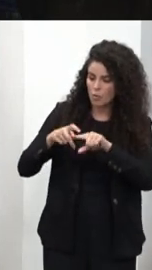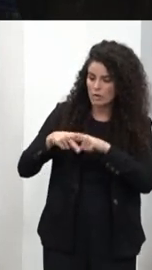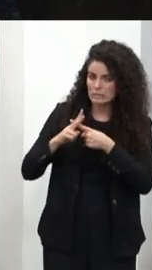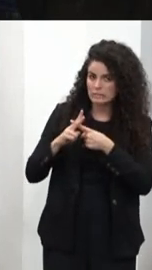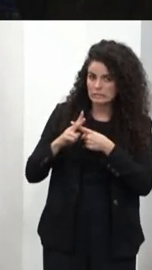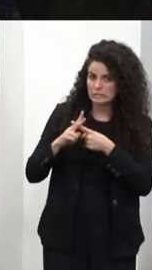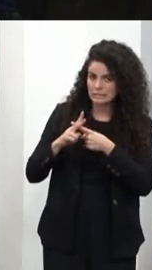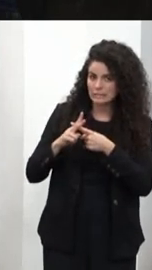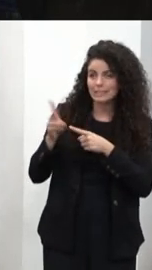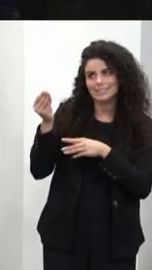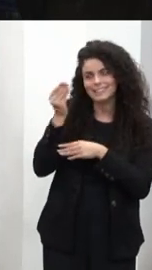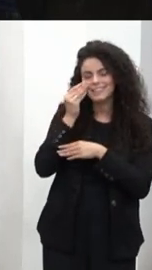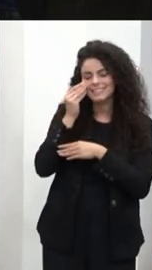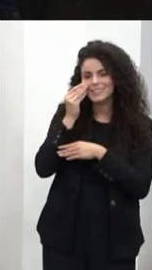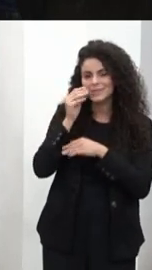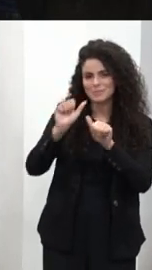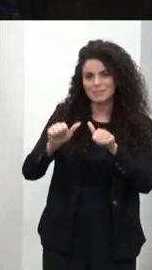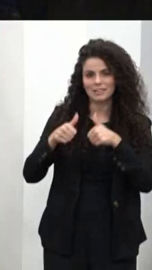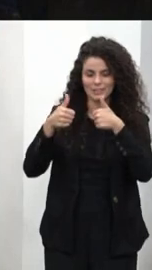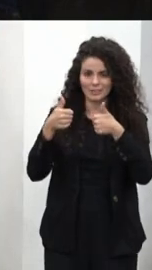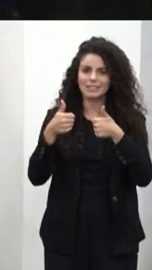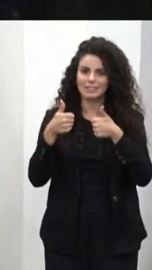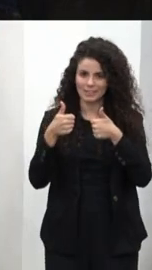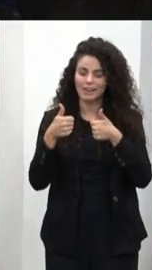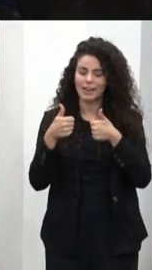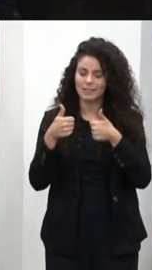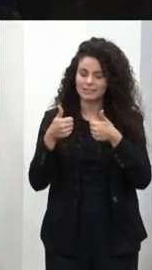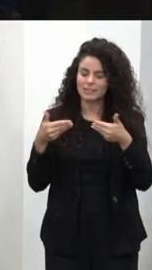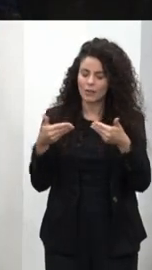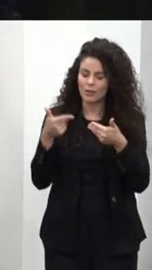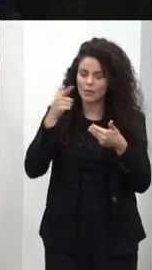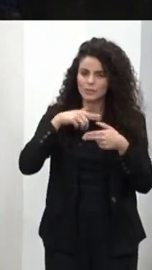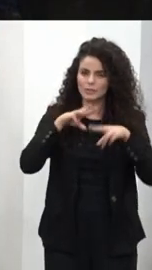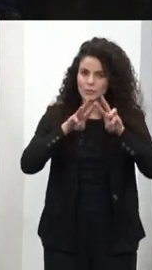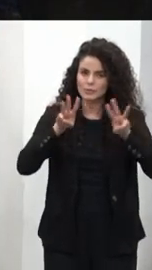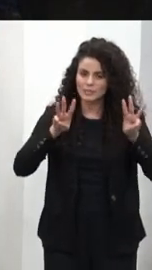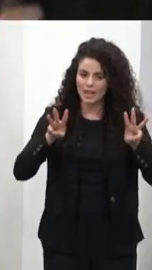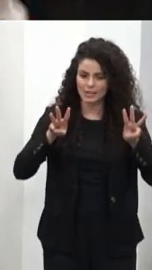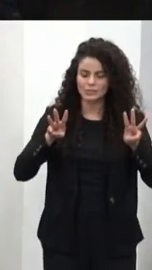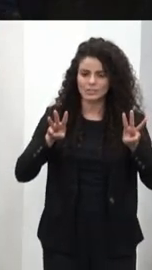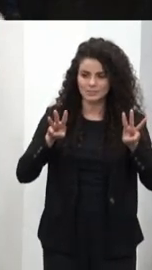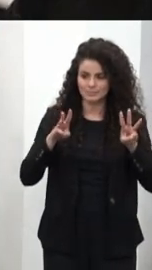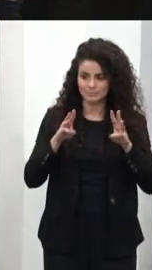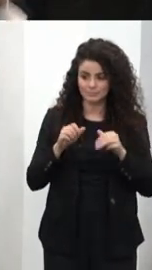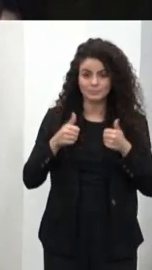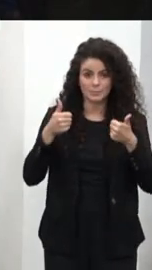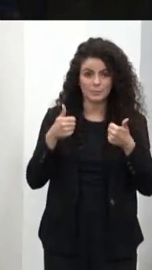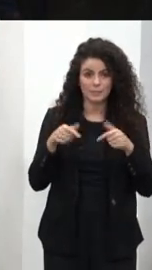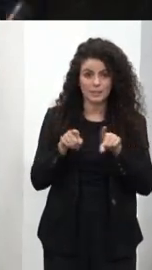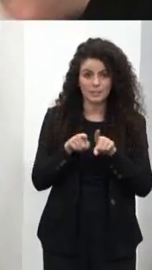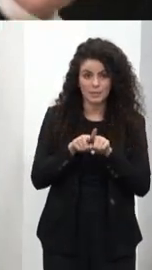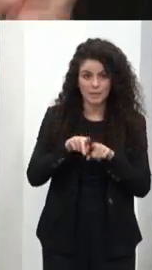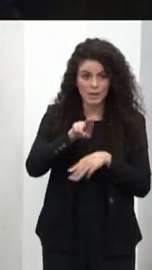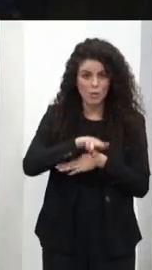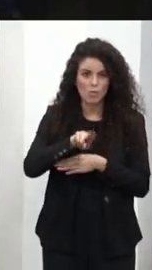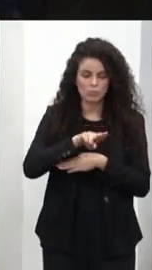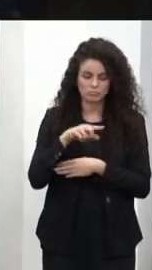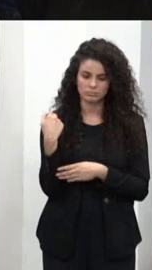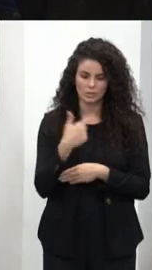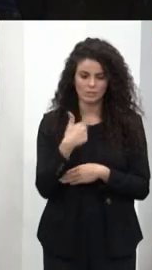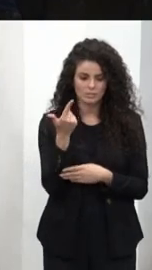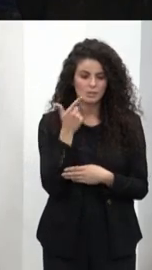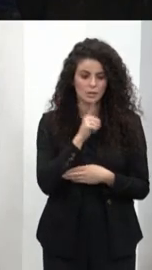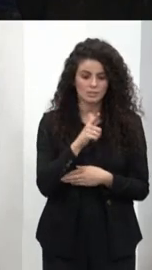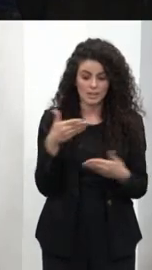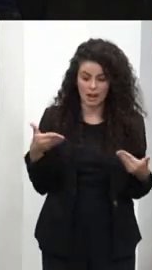certa mas elas estão passando por Reformas e por melhorias constantes e o uso que fizemos dela antes e que vamos continuar fazendo a partir de agora